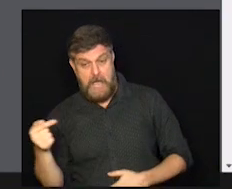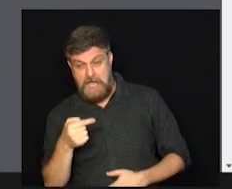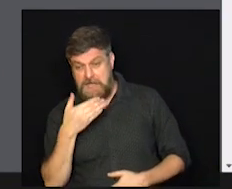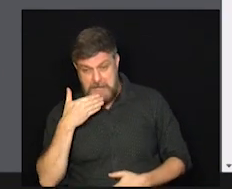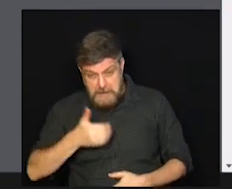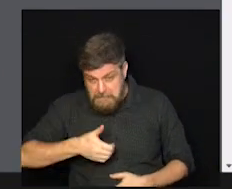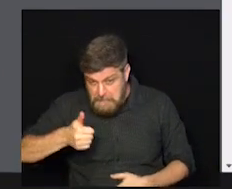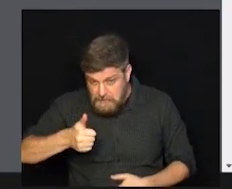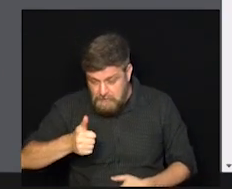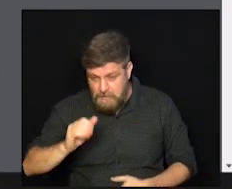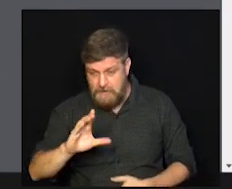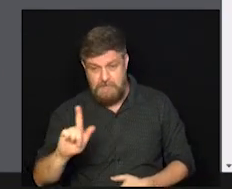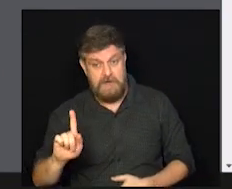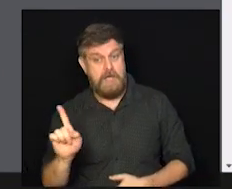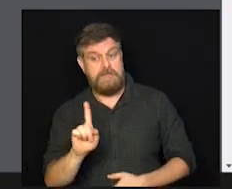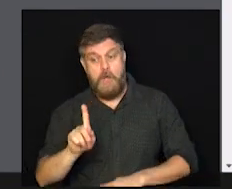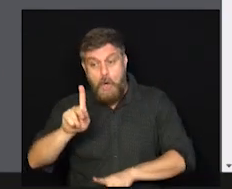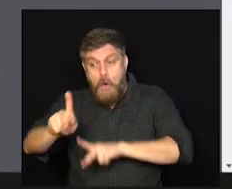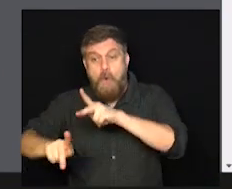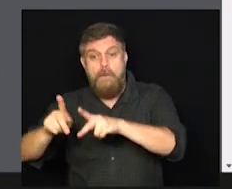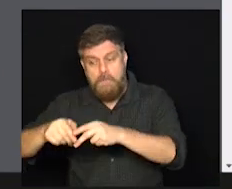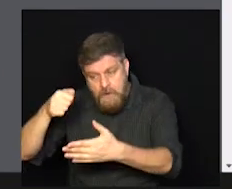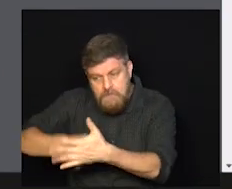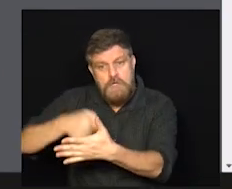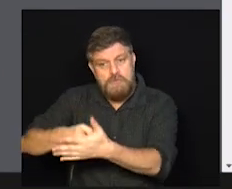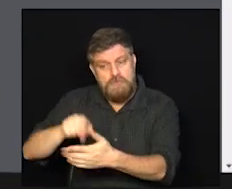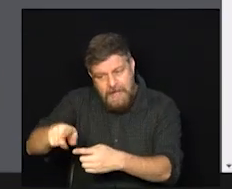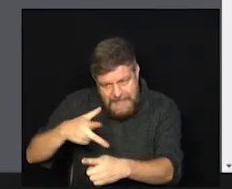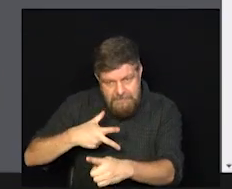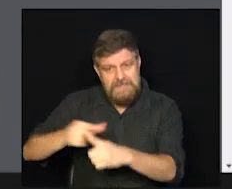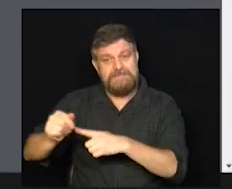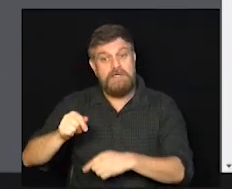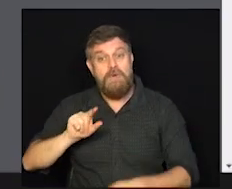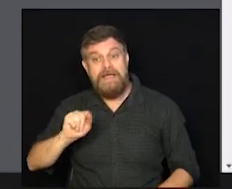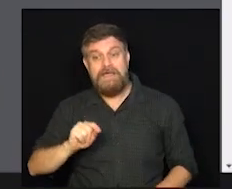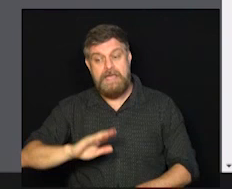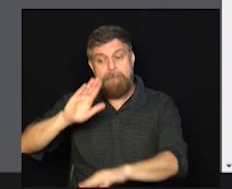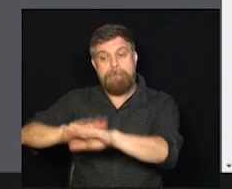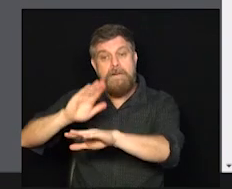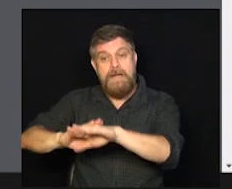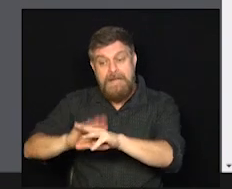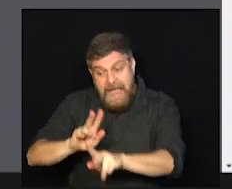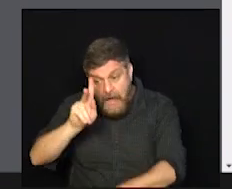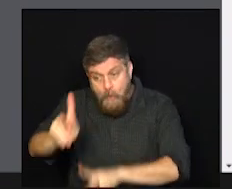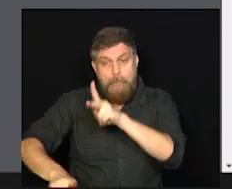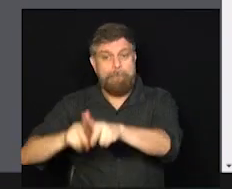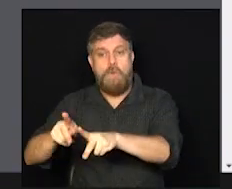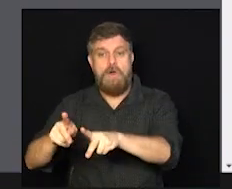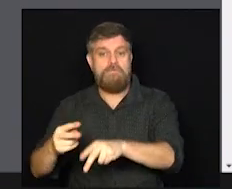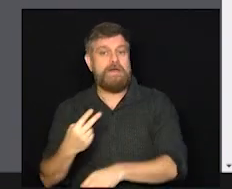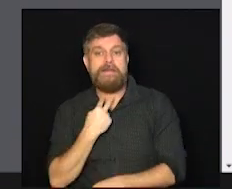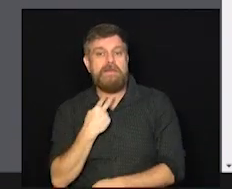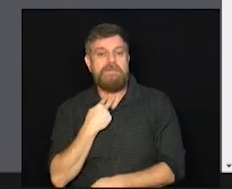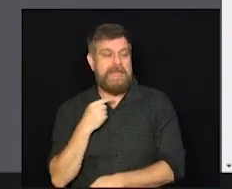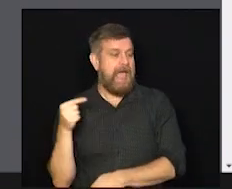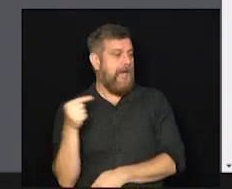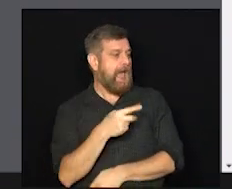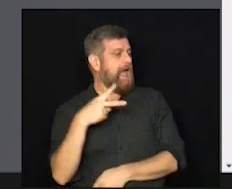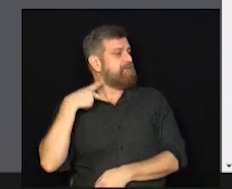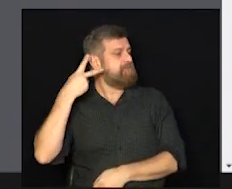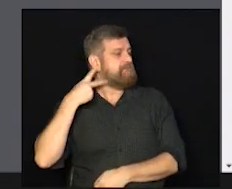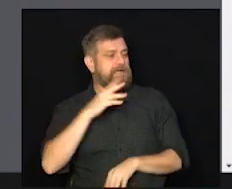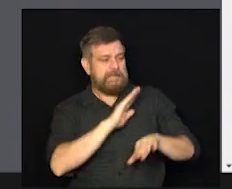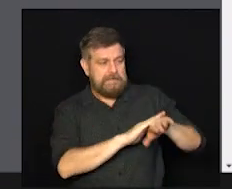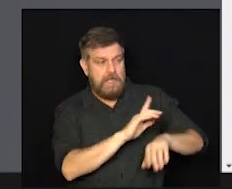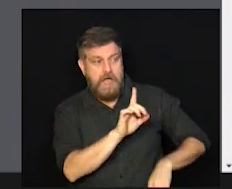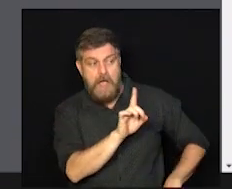melhoraram. Não, foi o povo, que aqui foi conquista popular. É uma identidade que não pode ser tirada de Campinas. Um exemplo que eu vi no